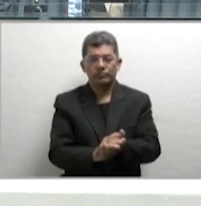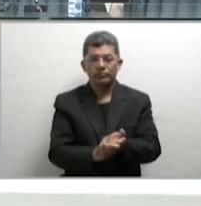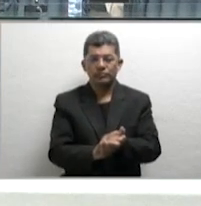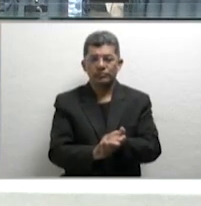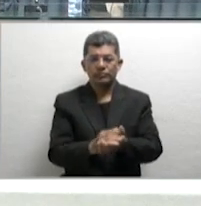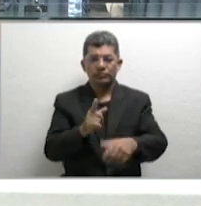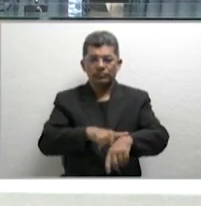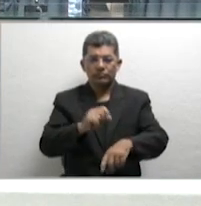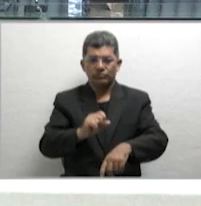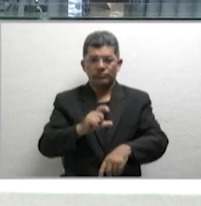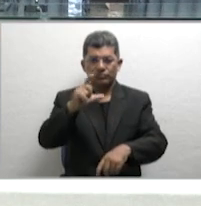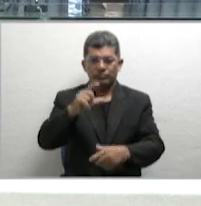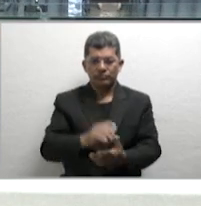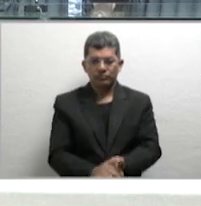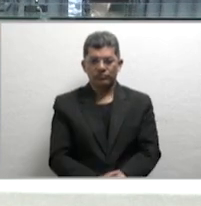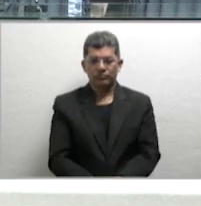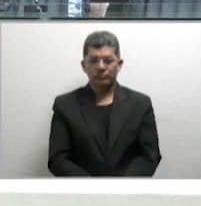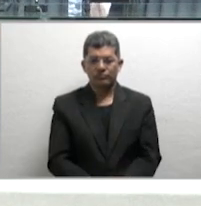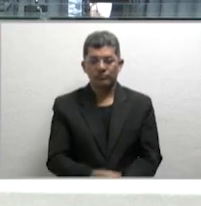expediente.